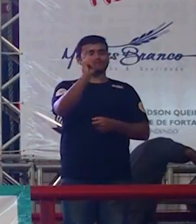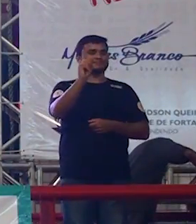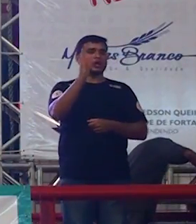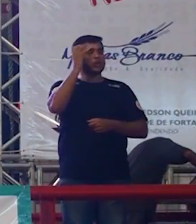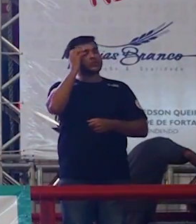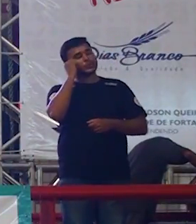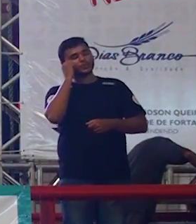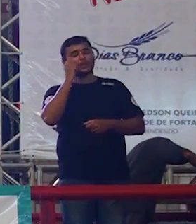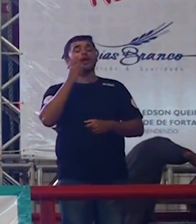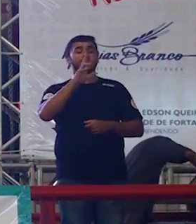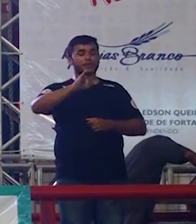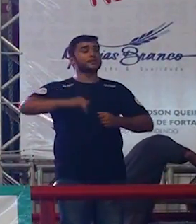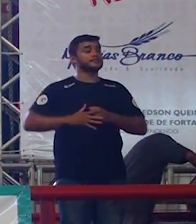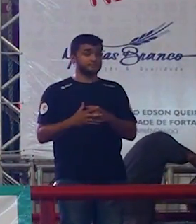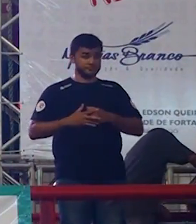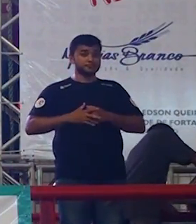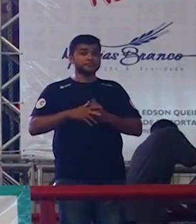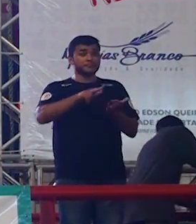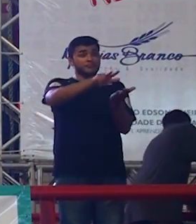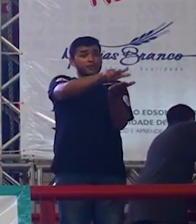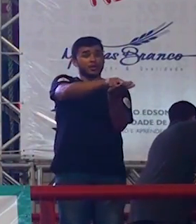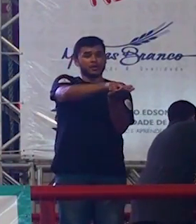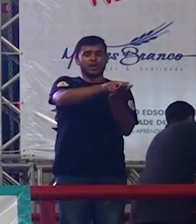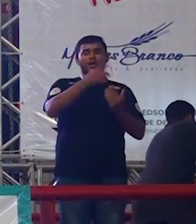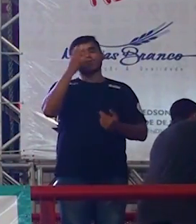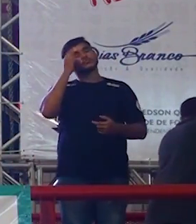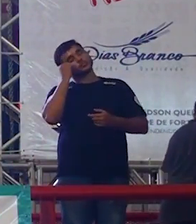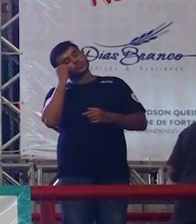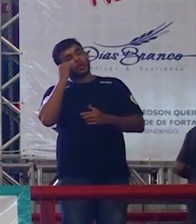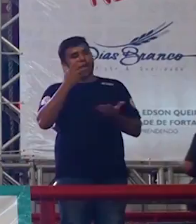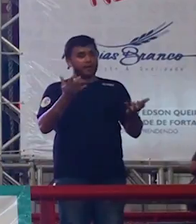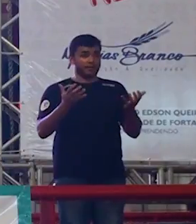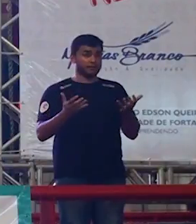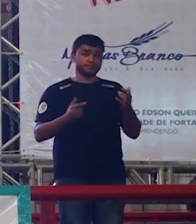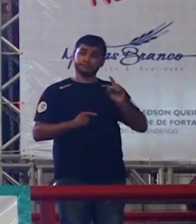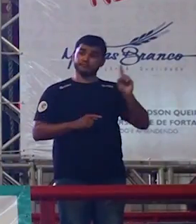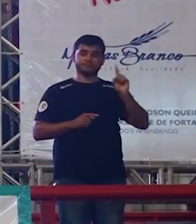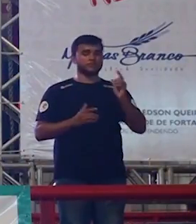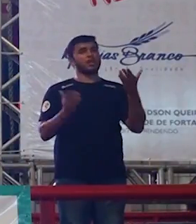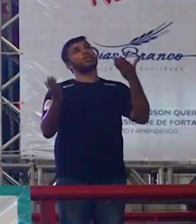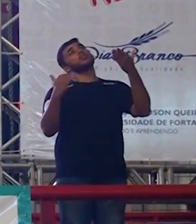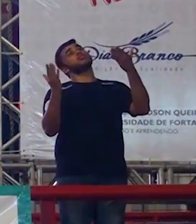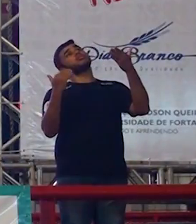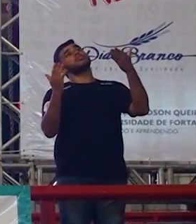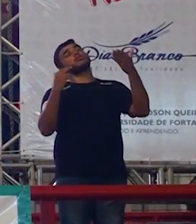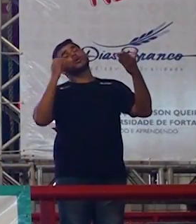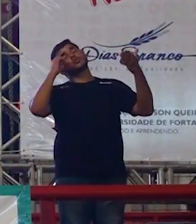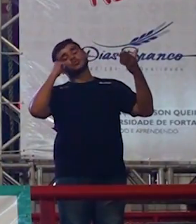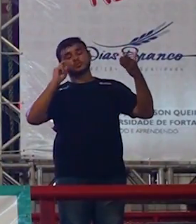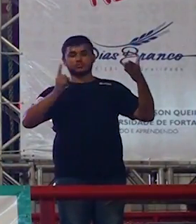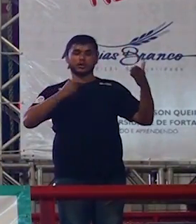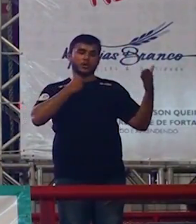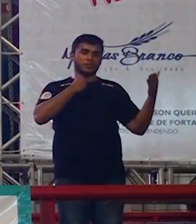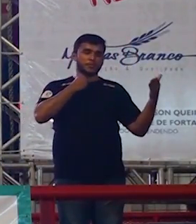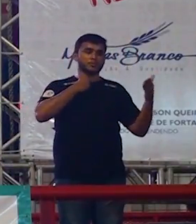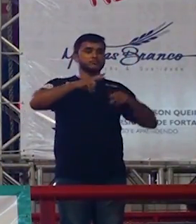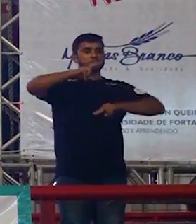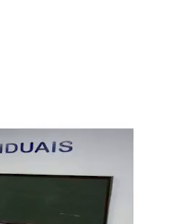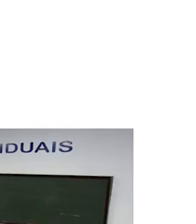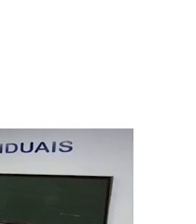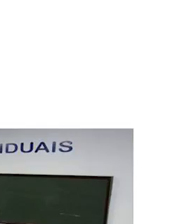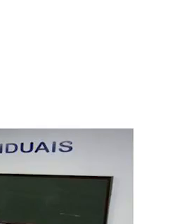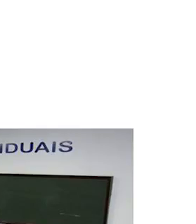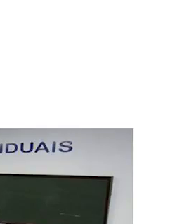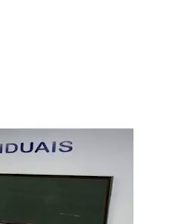se deita, já está dizendo, quer dormir, né? Então não estude deitado. Quem